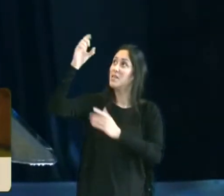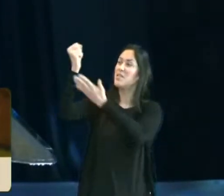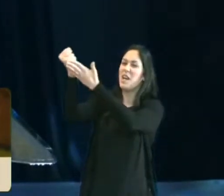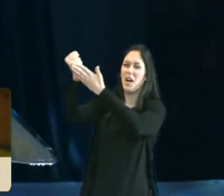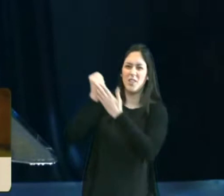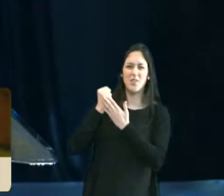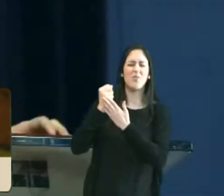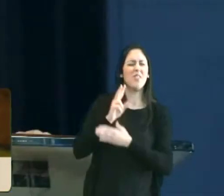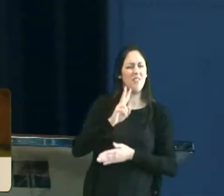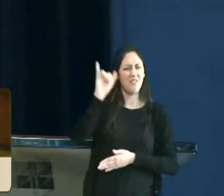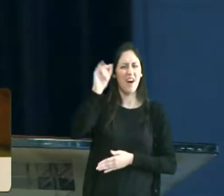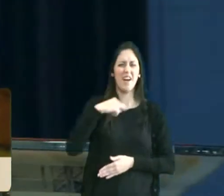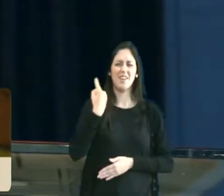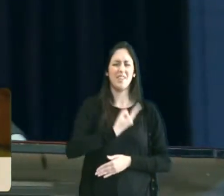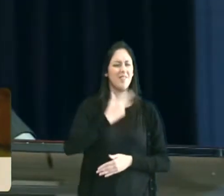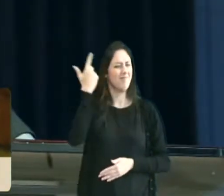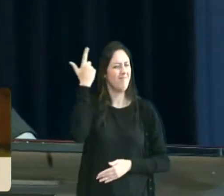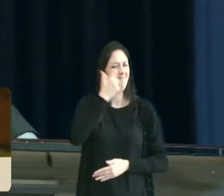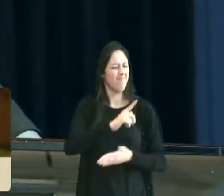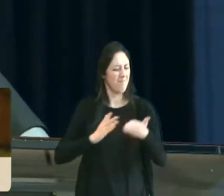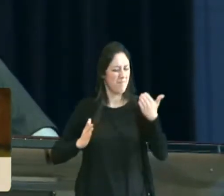Vamos chegar do outro lado da margem.